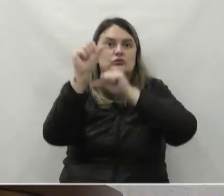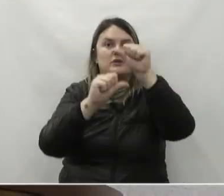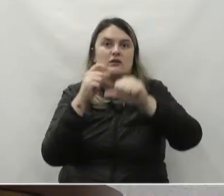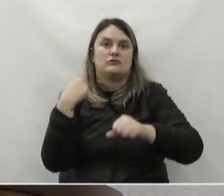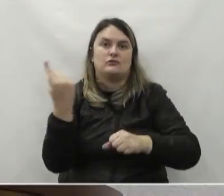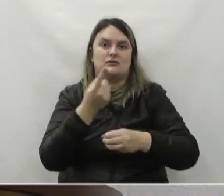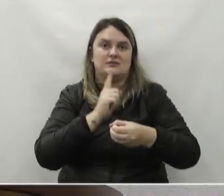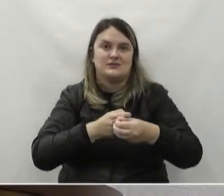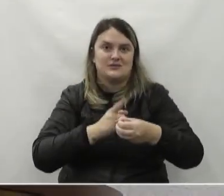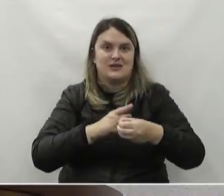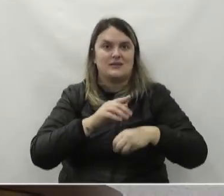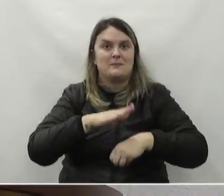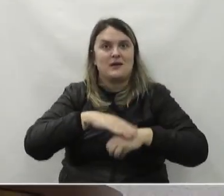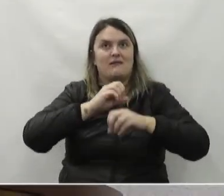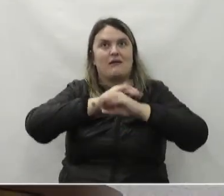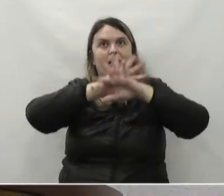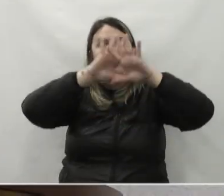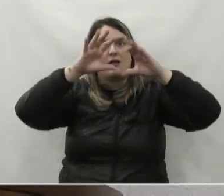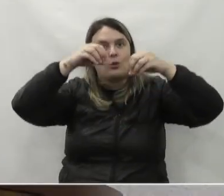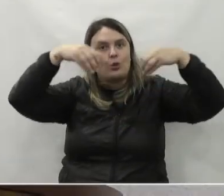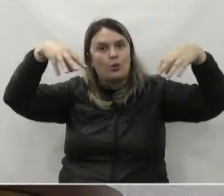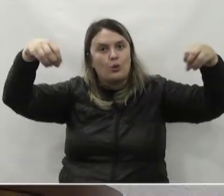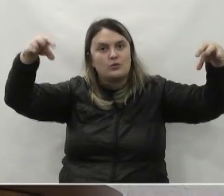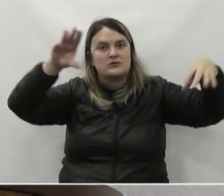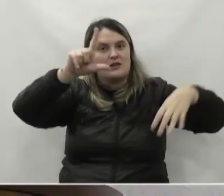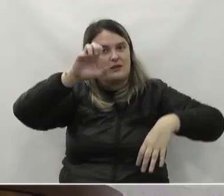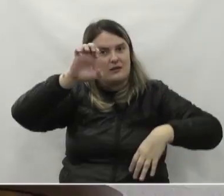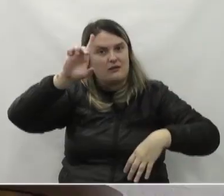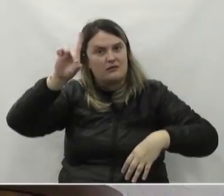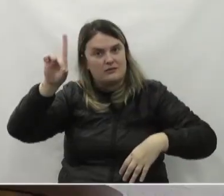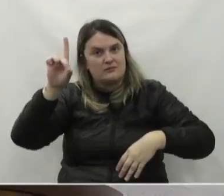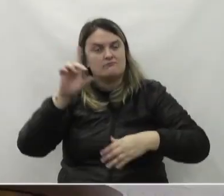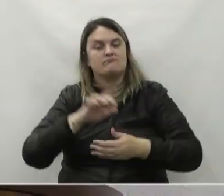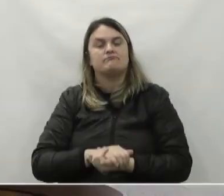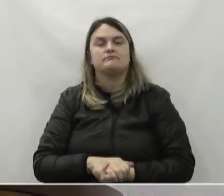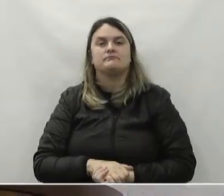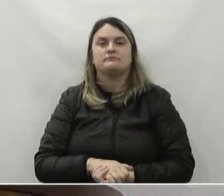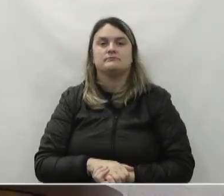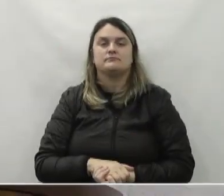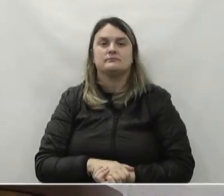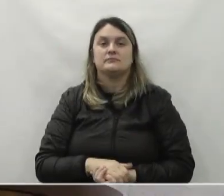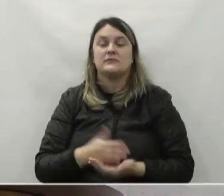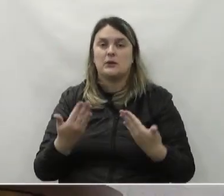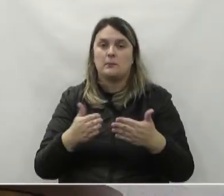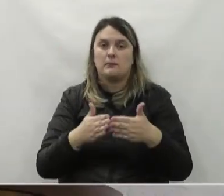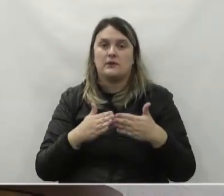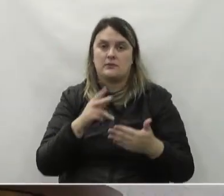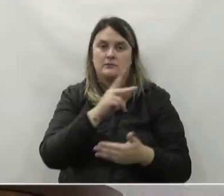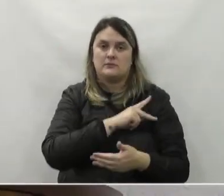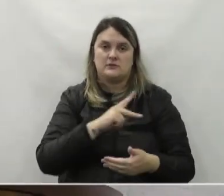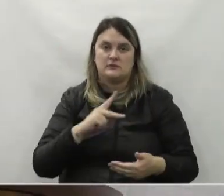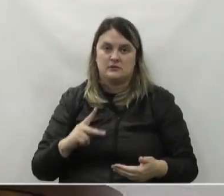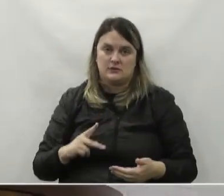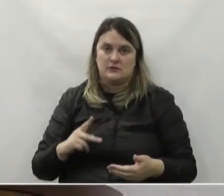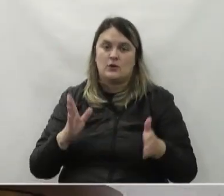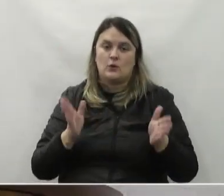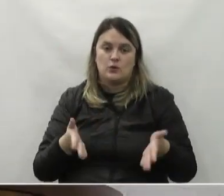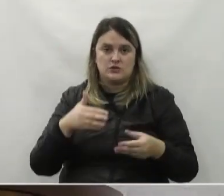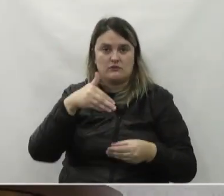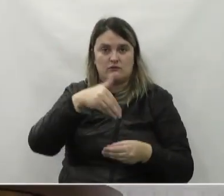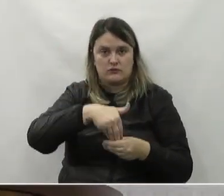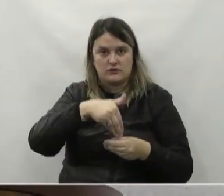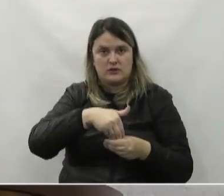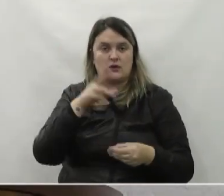município de União da Vitória. E fica aqui, né, o pedido, senhor presidente, né, hoje vai ser votado